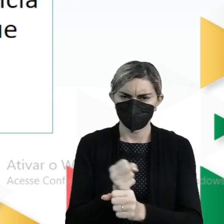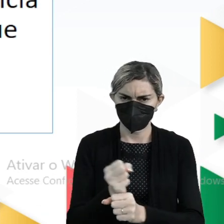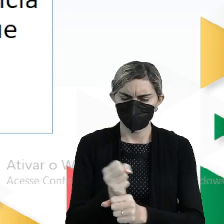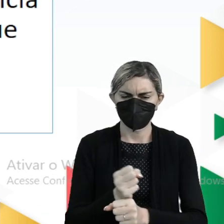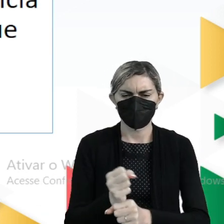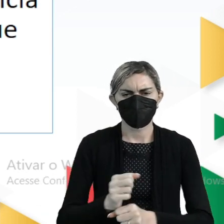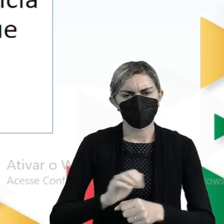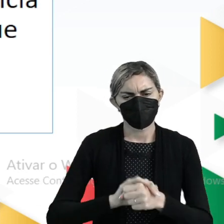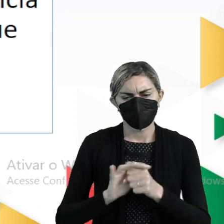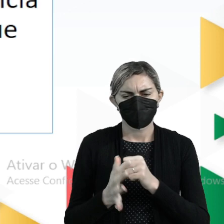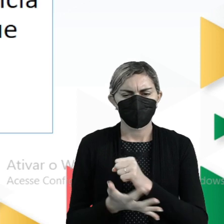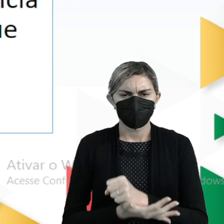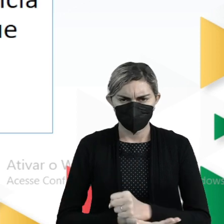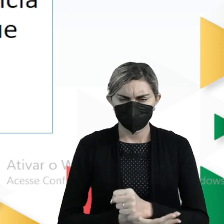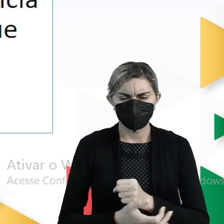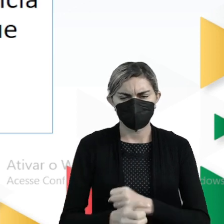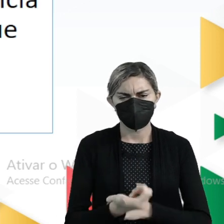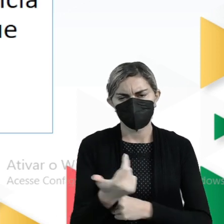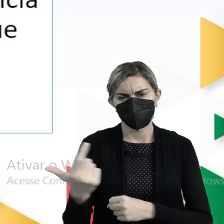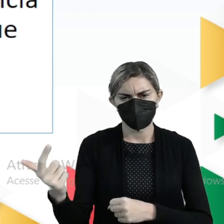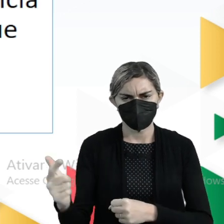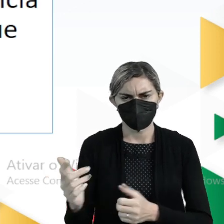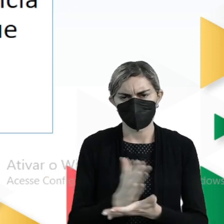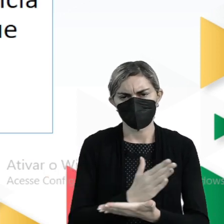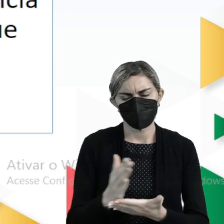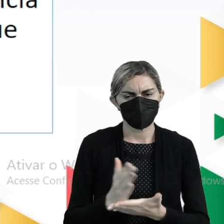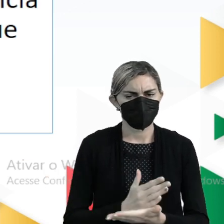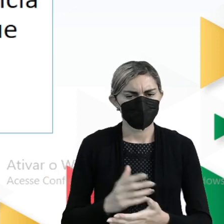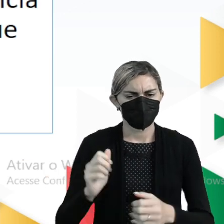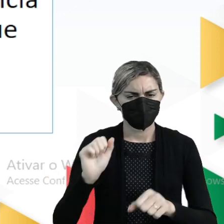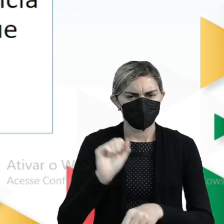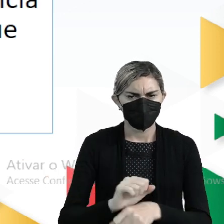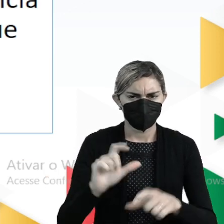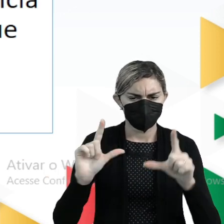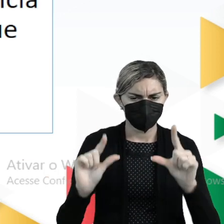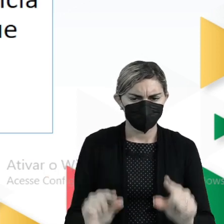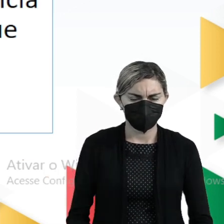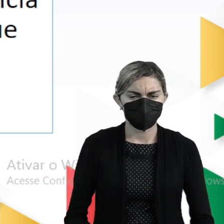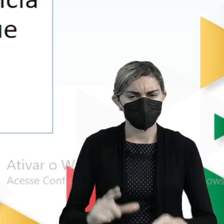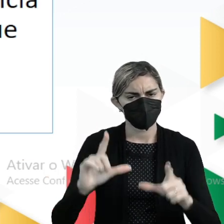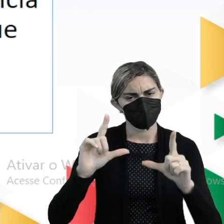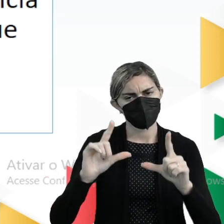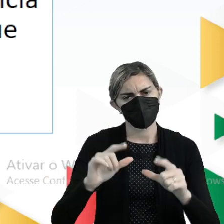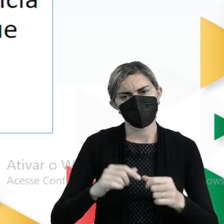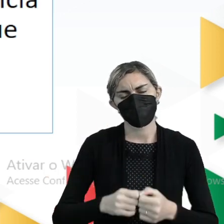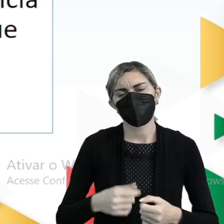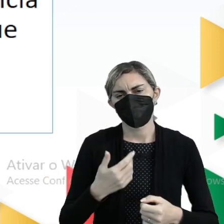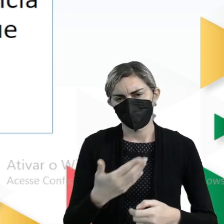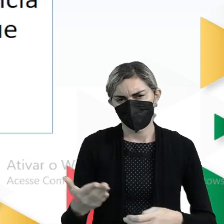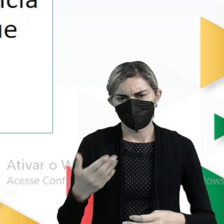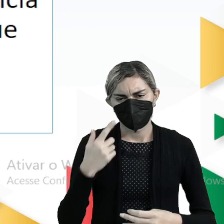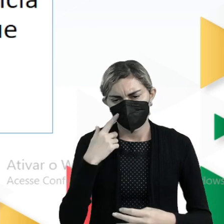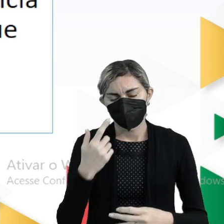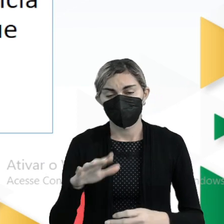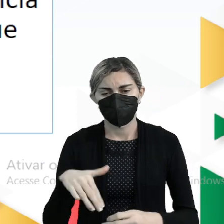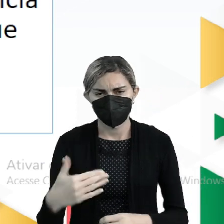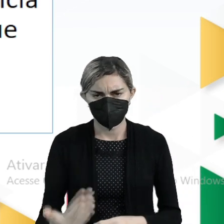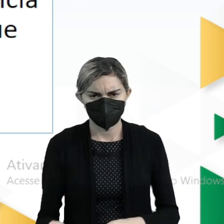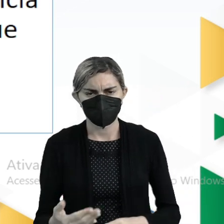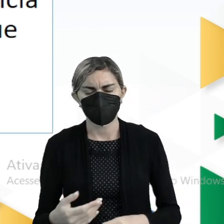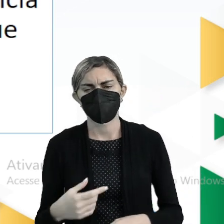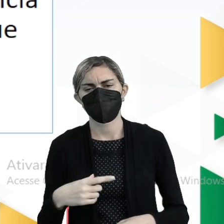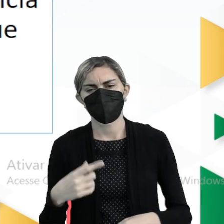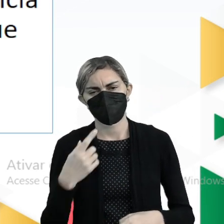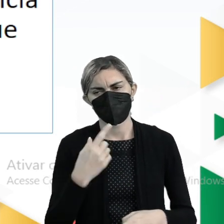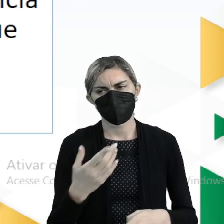de pandemia, ou ficou algum estagnado, ou teve um pequeno crescimento, mas também não teve uma queda tão drástica, tá? Então, bom,